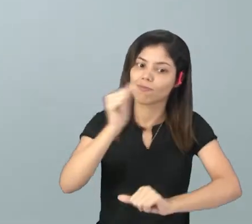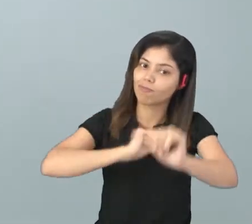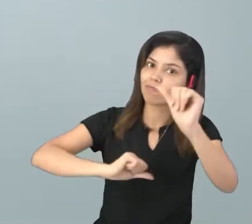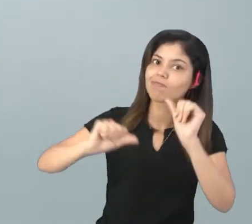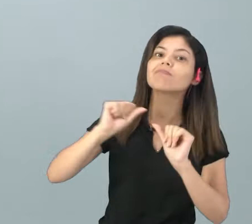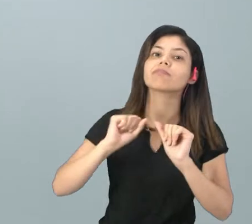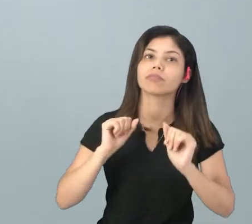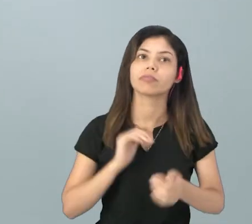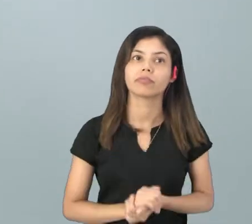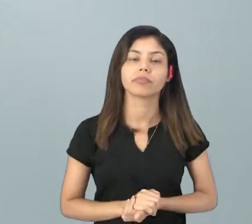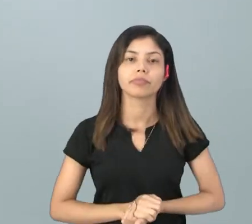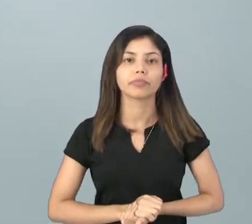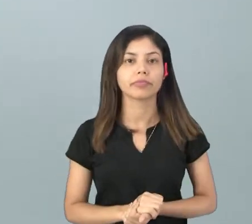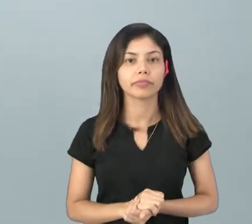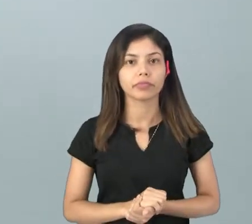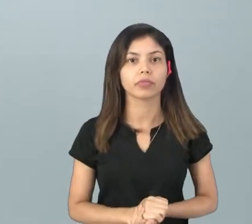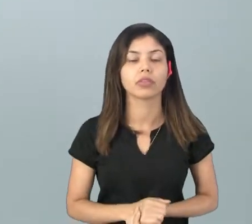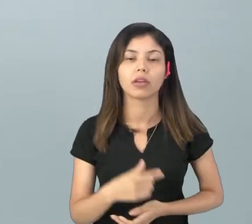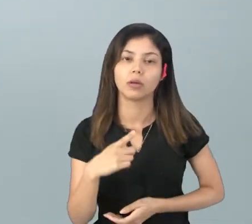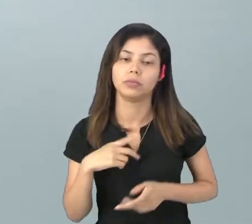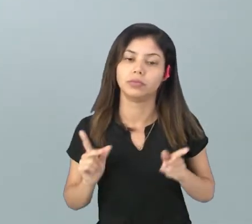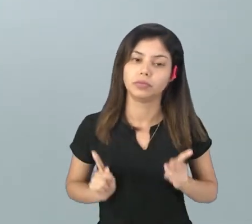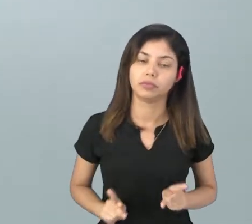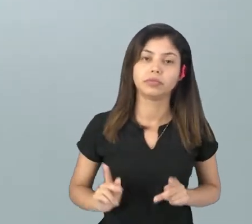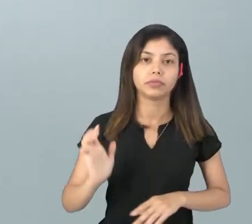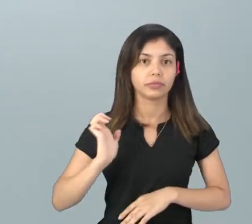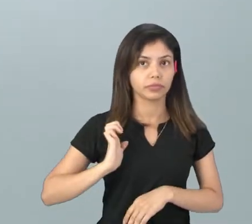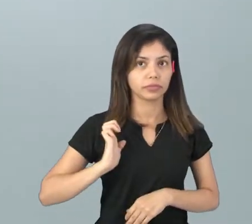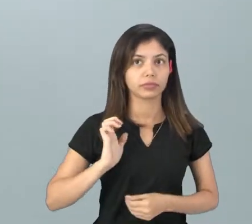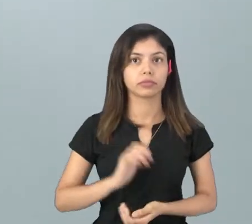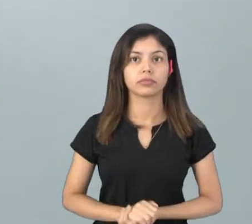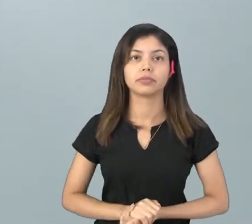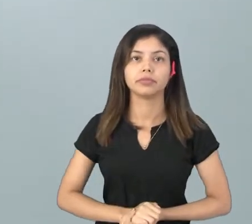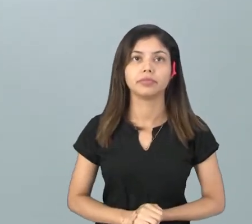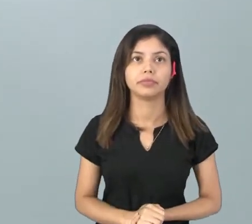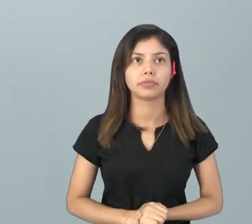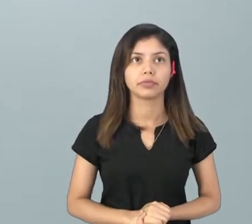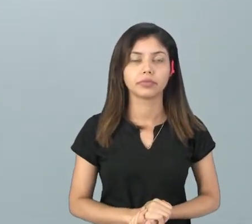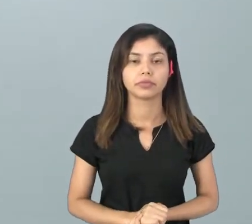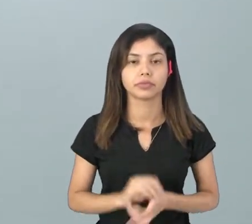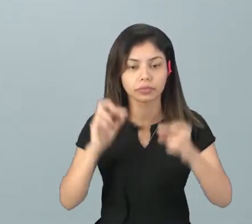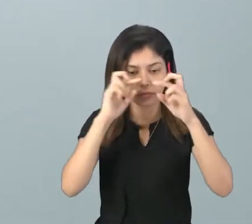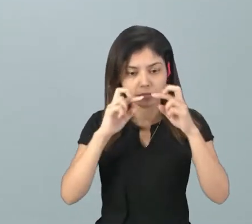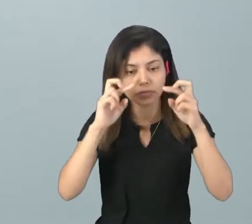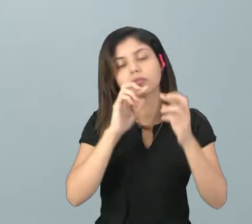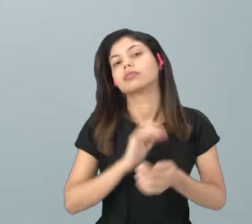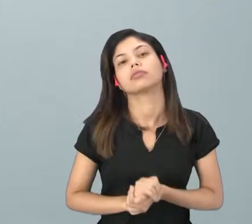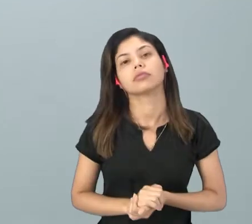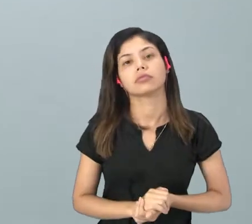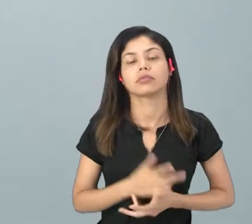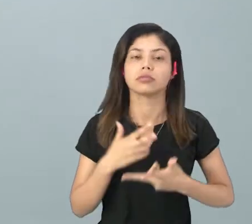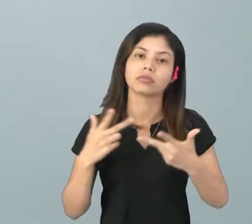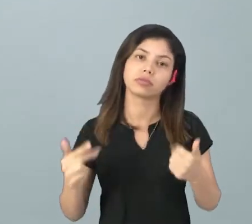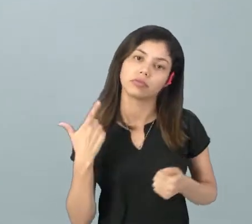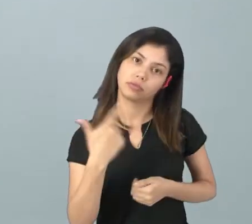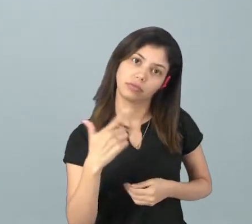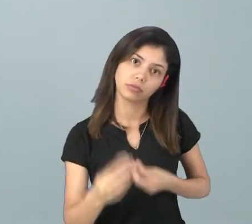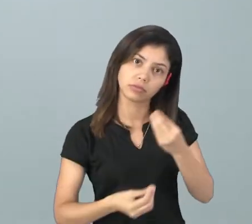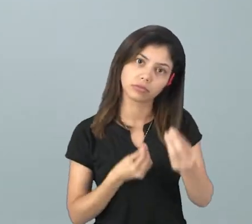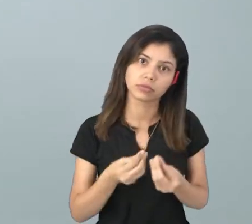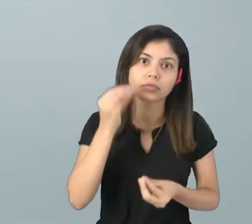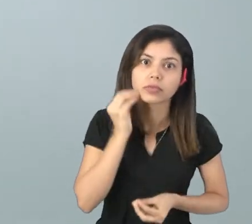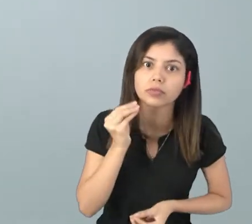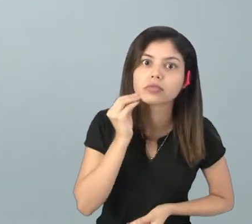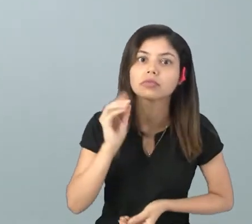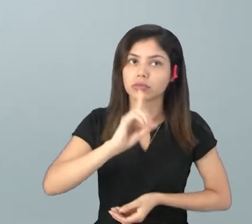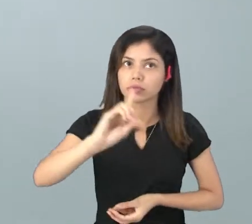que é líder religioso. Então tenha uma postura ética, procure observar que tem coisa que não dá para tentar